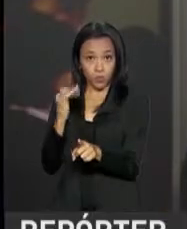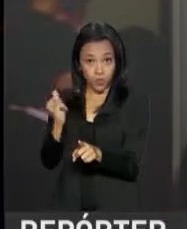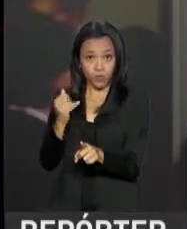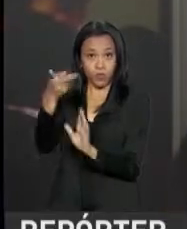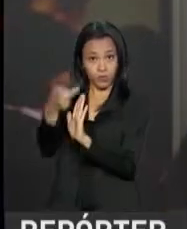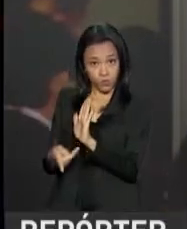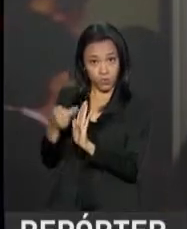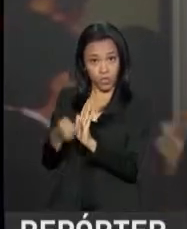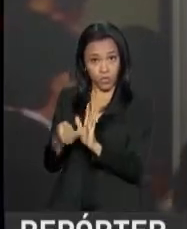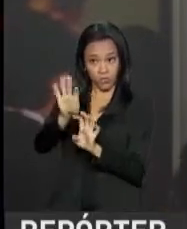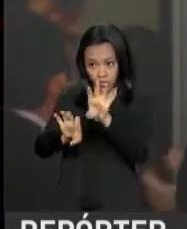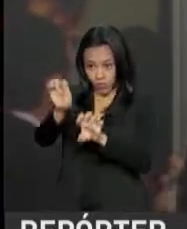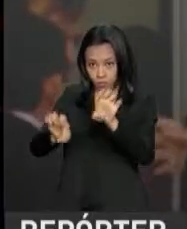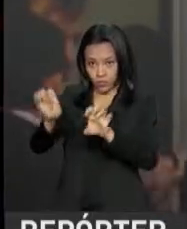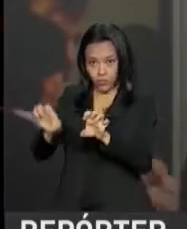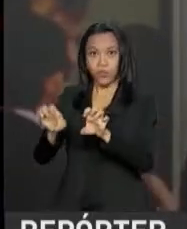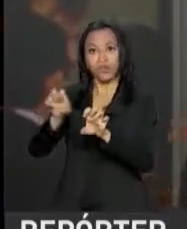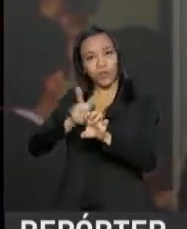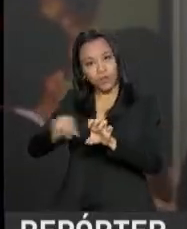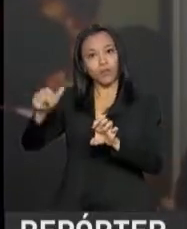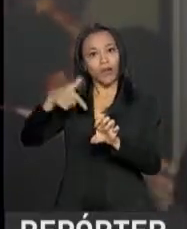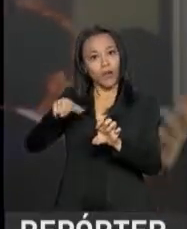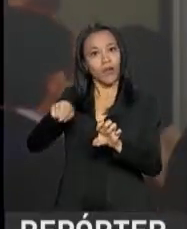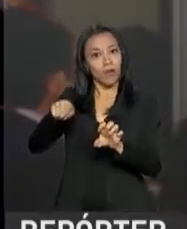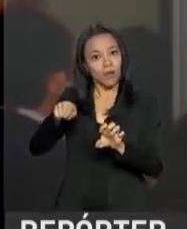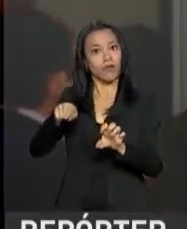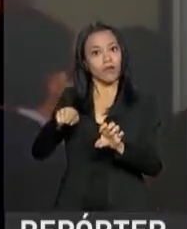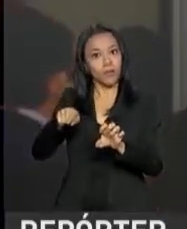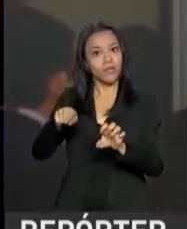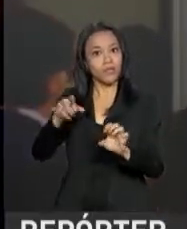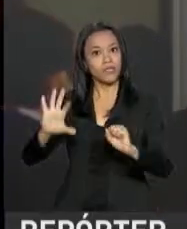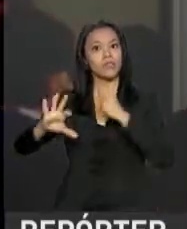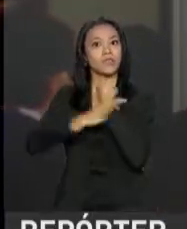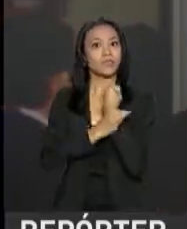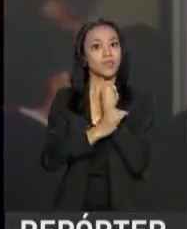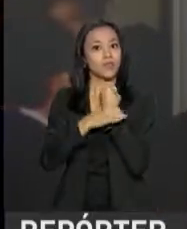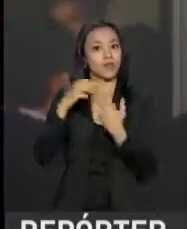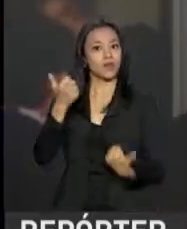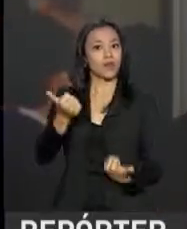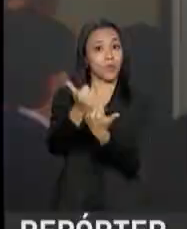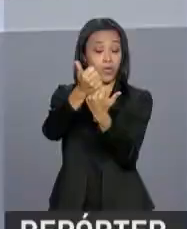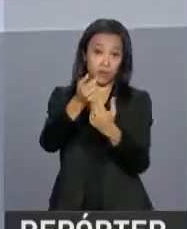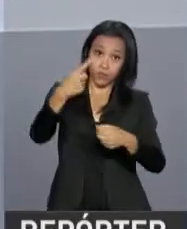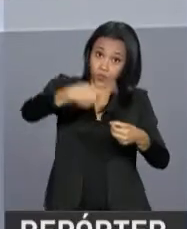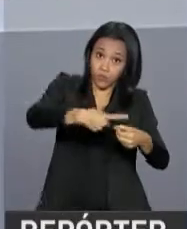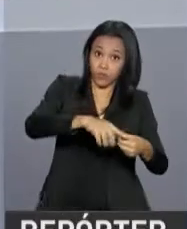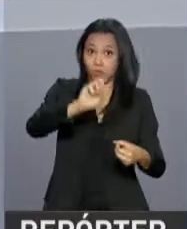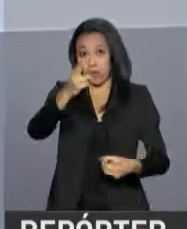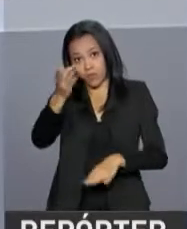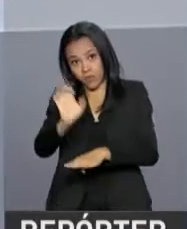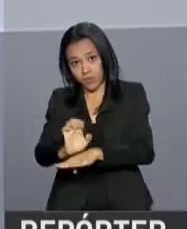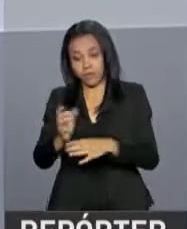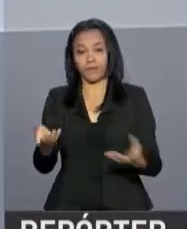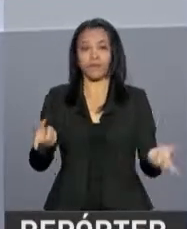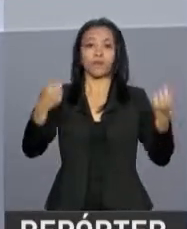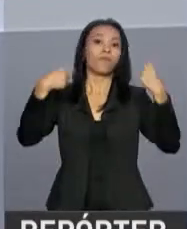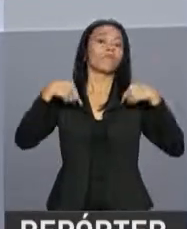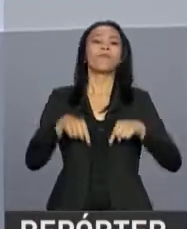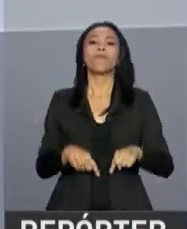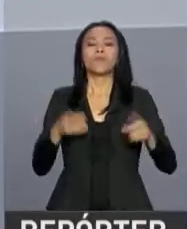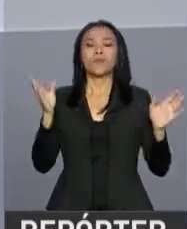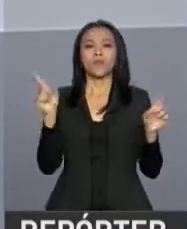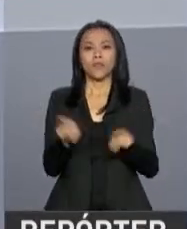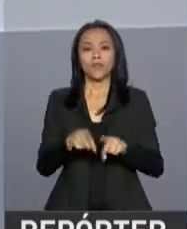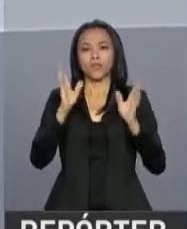estruturantes não é que vai mexer com a inteligência da segurança do município ou do estado foi anunciado também o